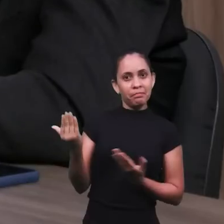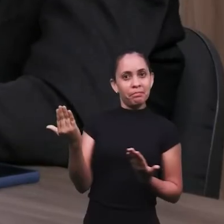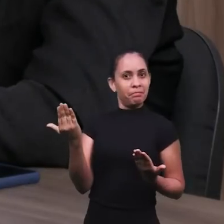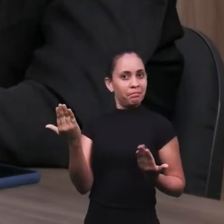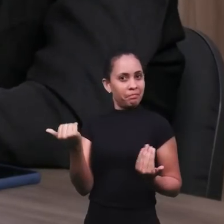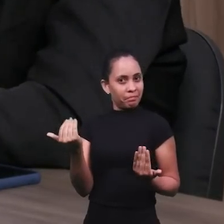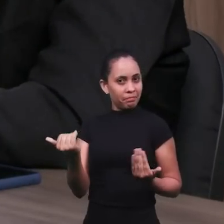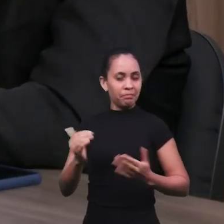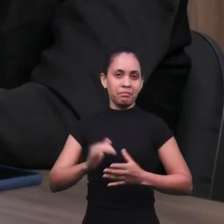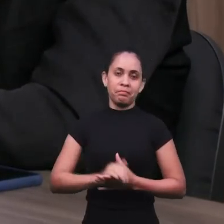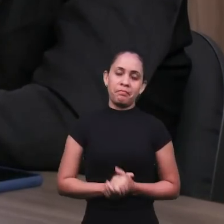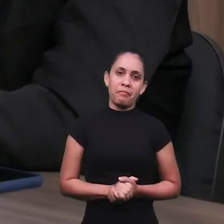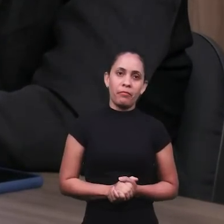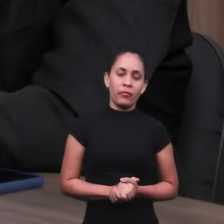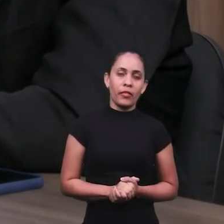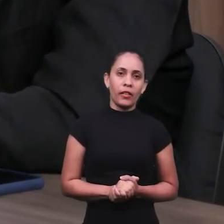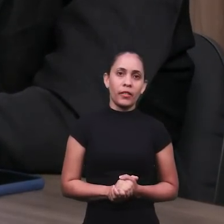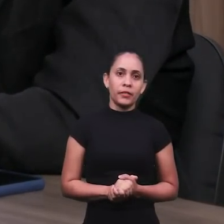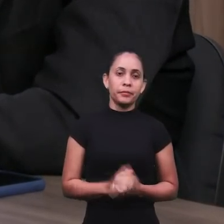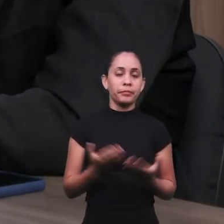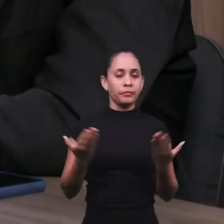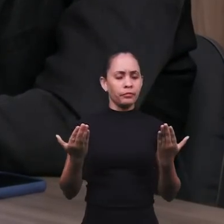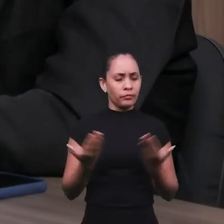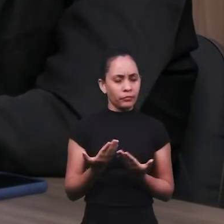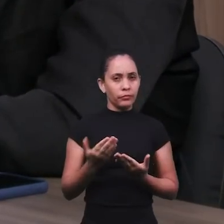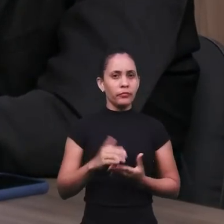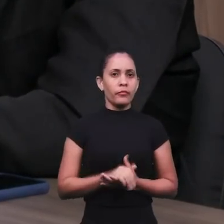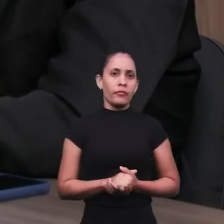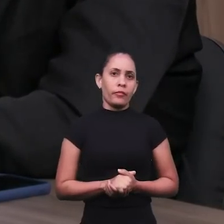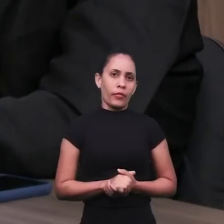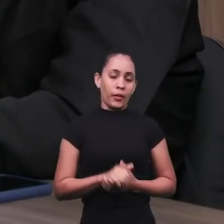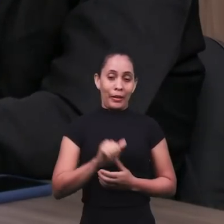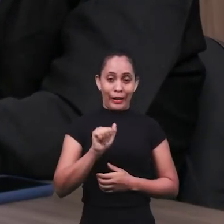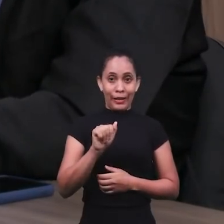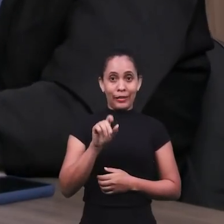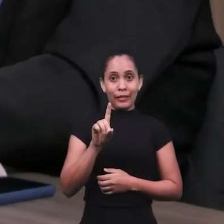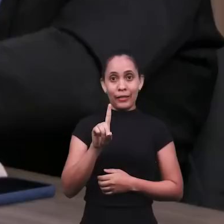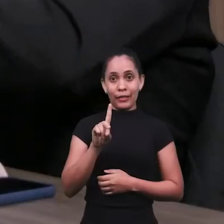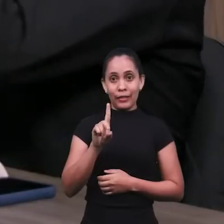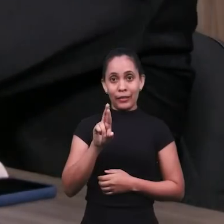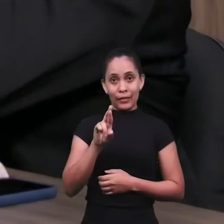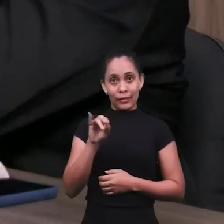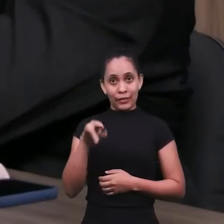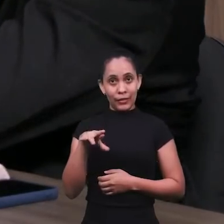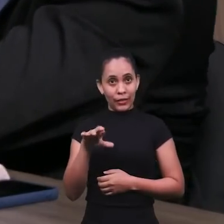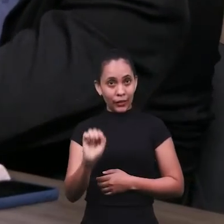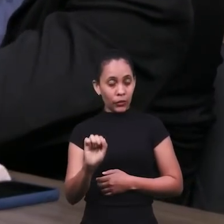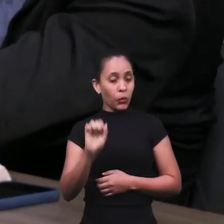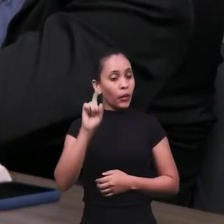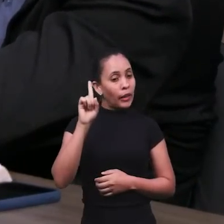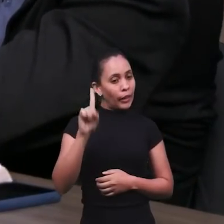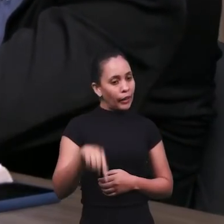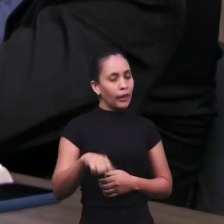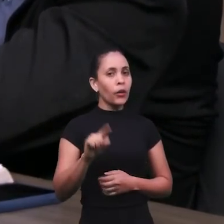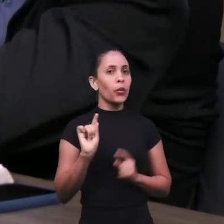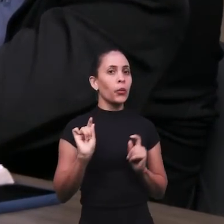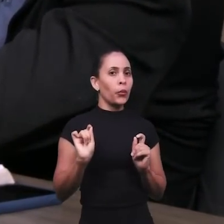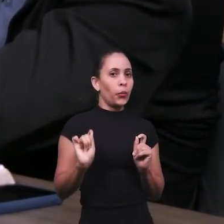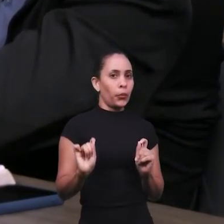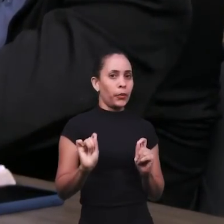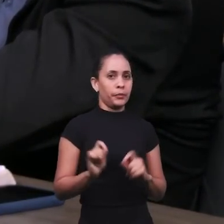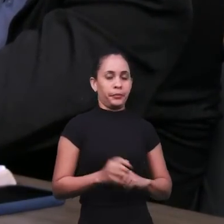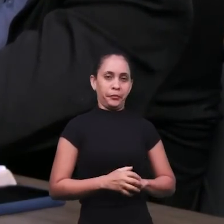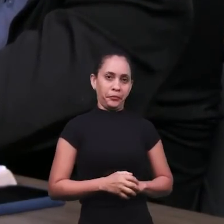jovem, e isso, Adriano, é uma situação, ou esta é uma